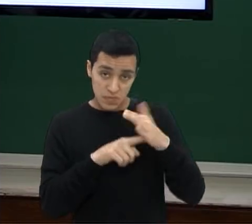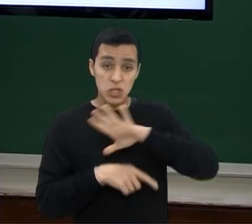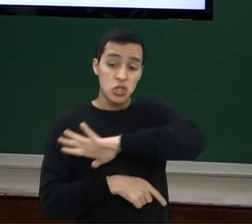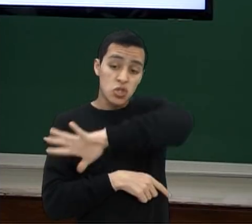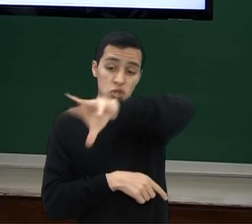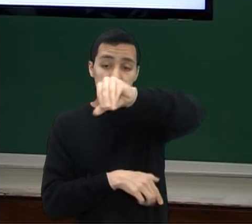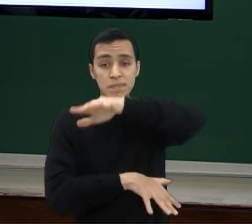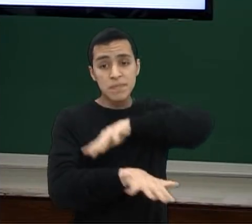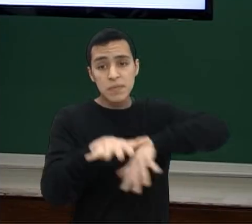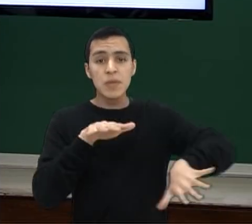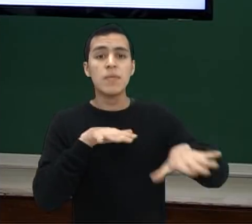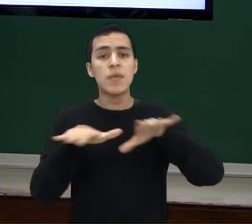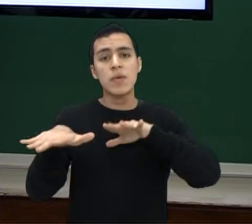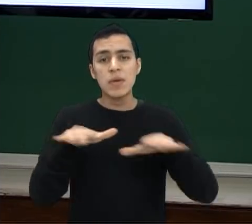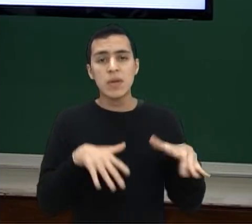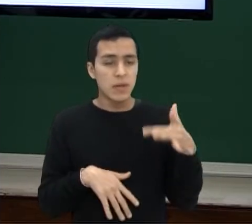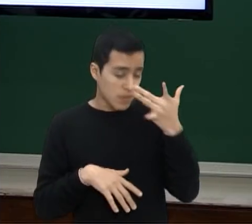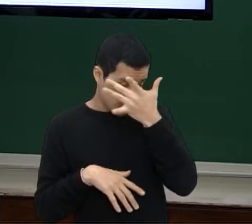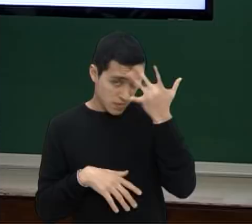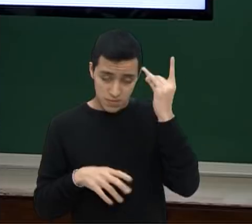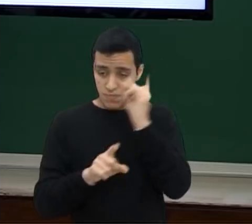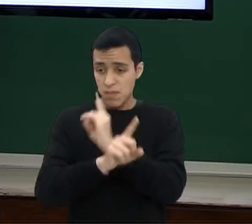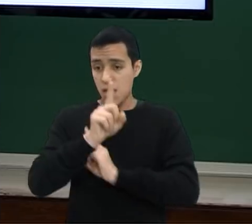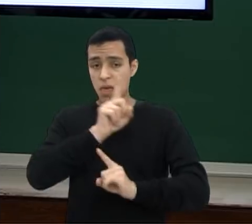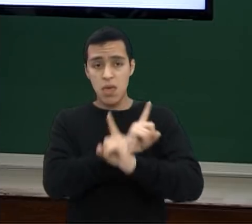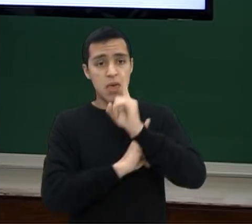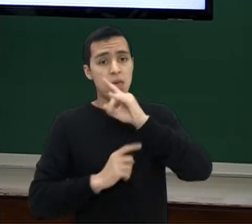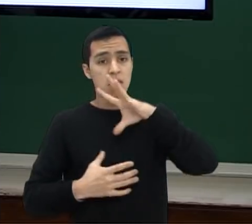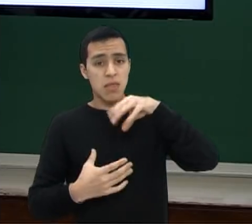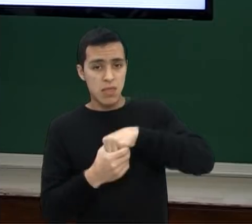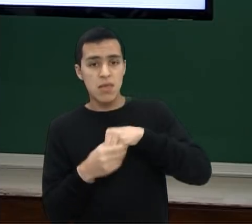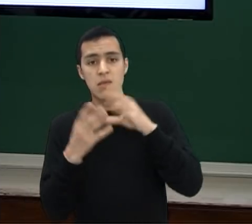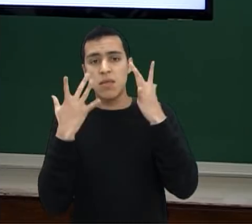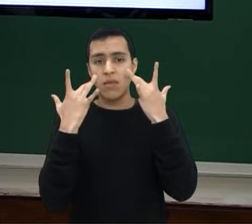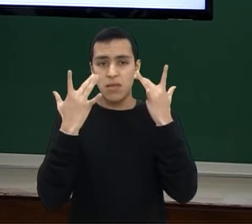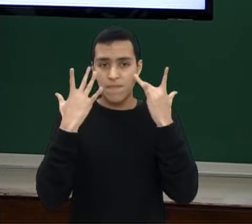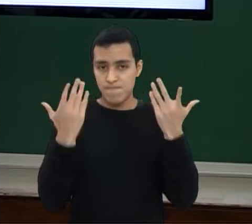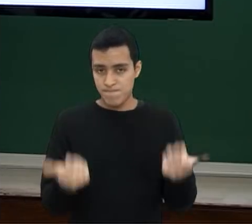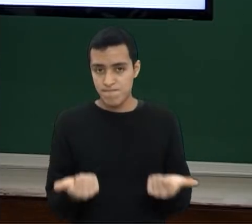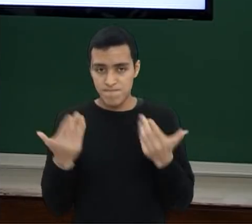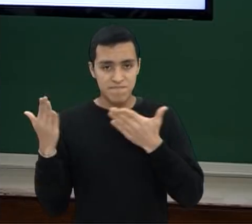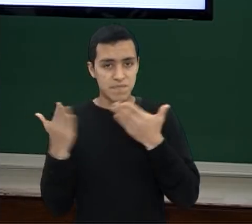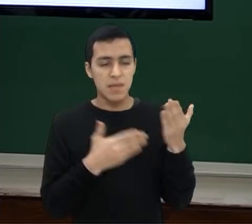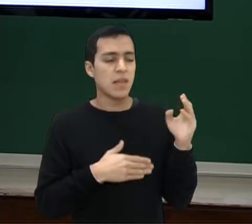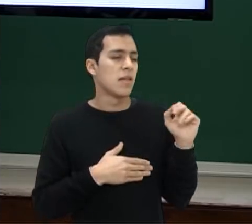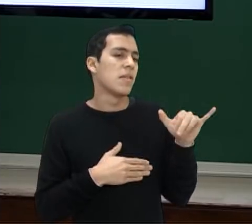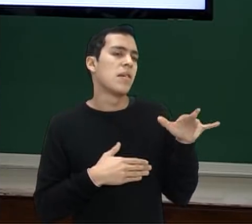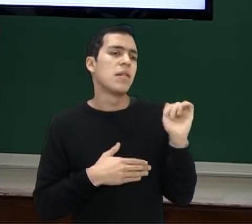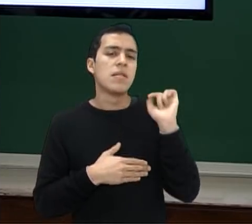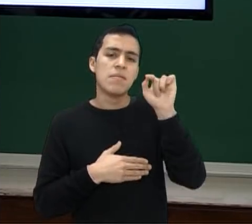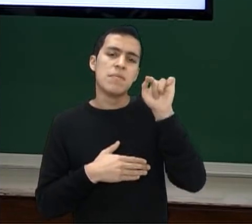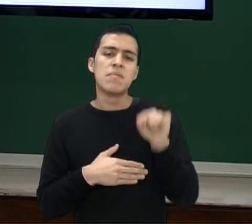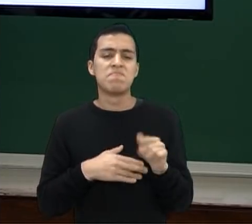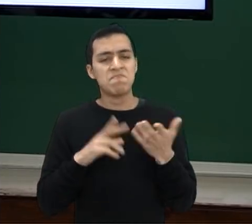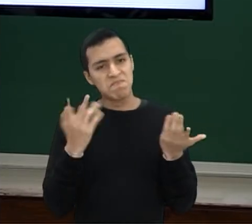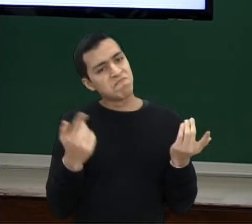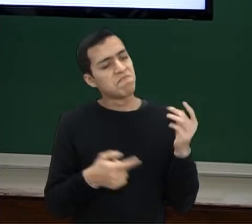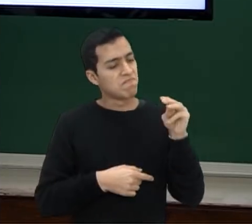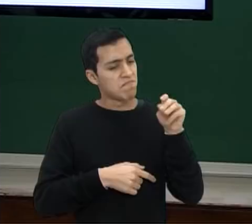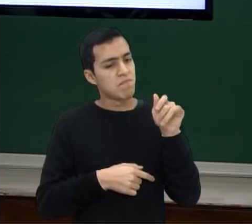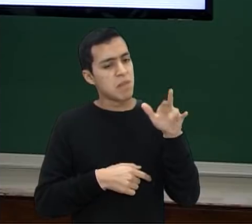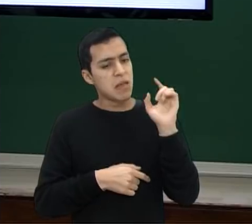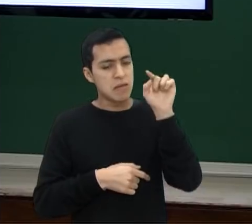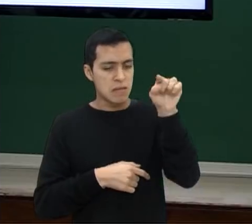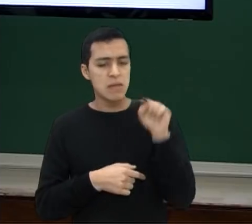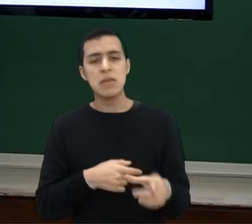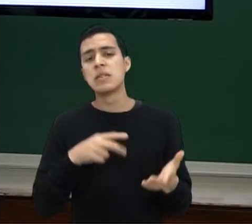toda a movimentação dos artistas dentro da peça. E aí Maria, 2 pontos. Opa, 2 pontos também é marca